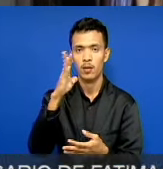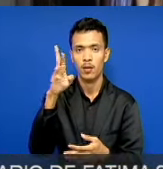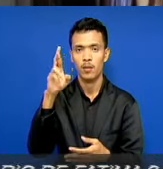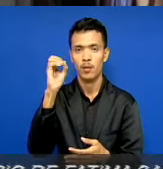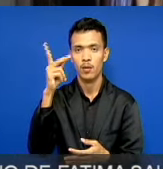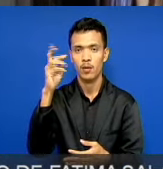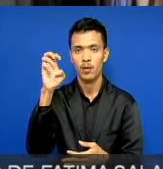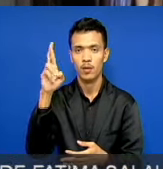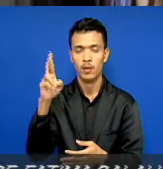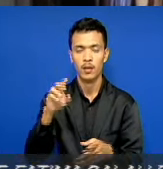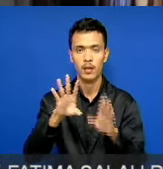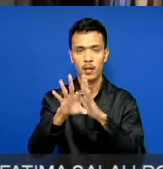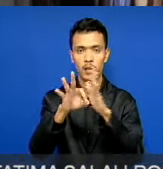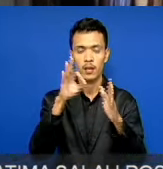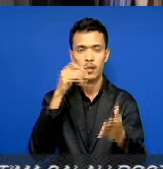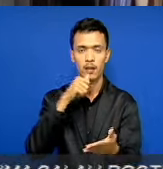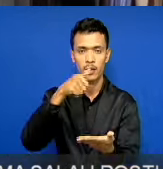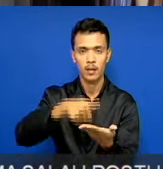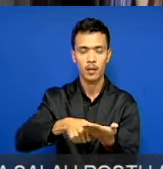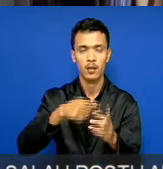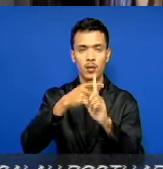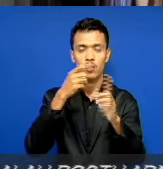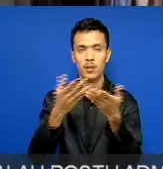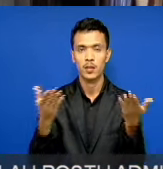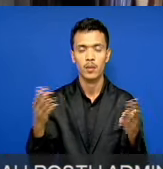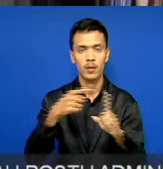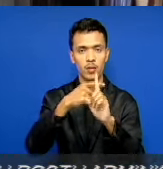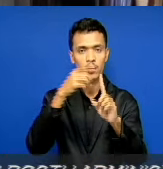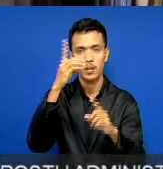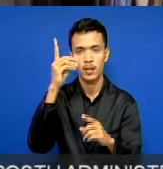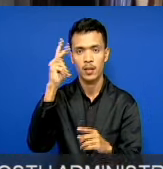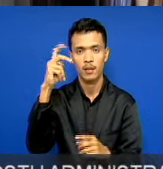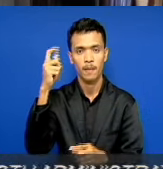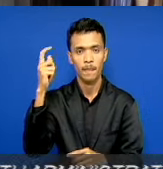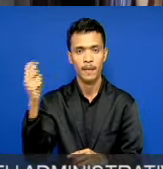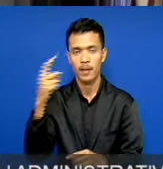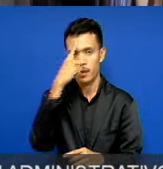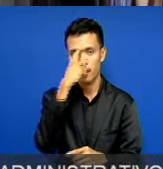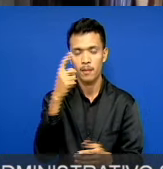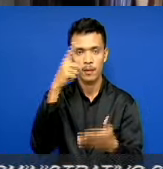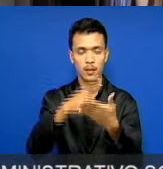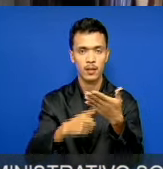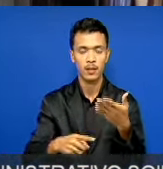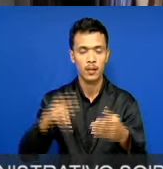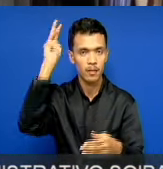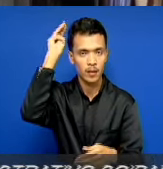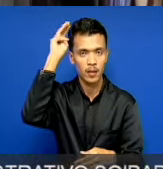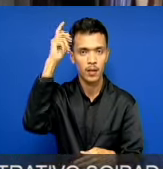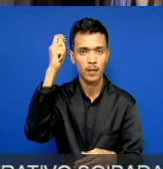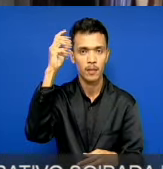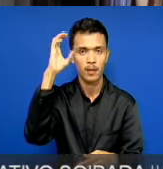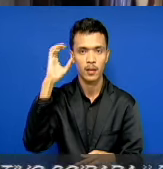nesse nebe. Não se a gente funcionário com Estados Unidos, de NTT. Tansama ca ministérios MTK ne lá polo